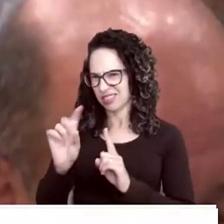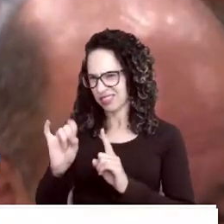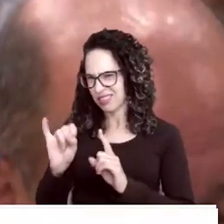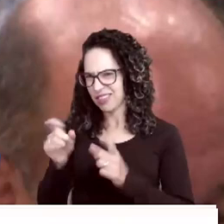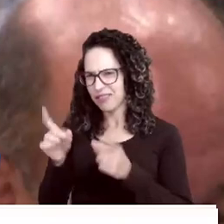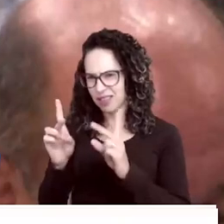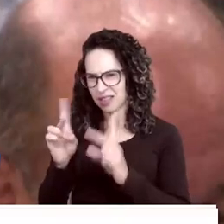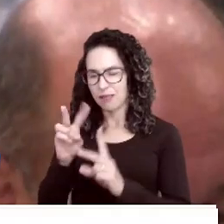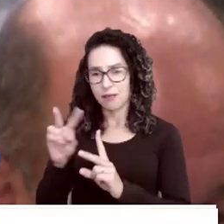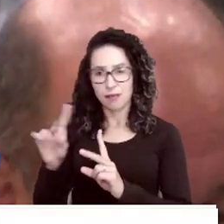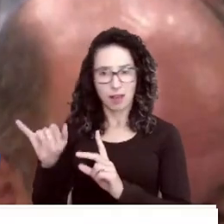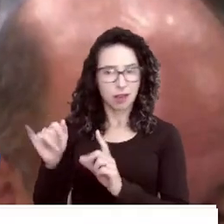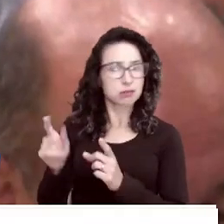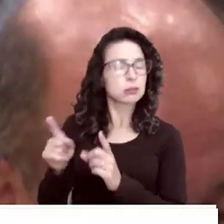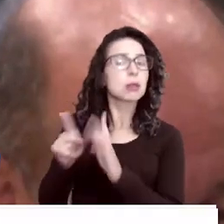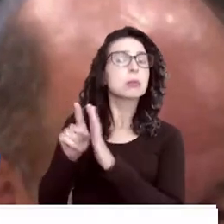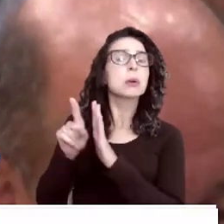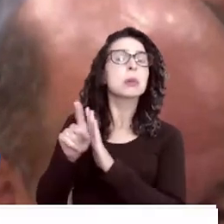Tem